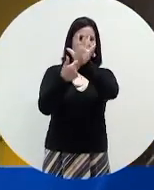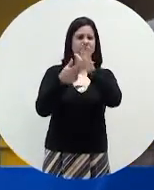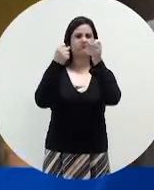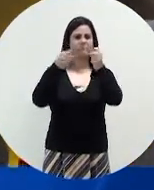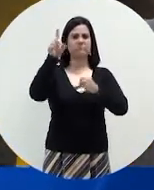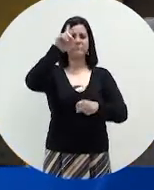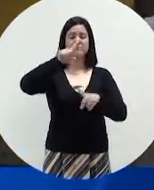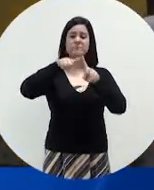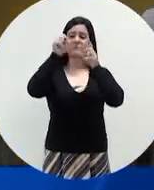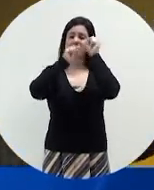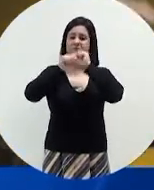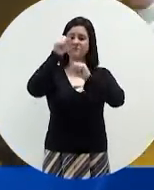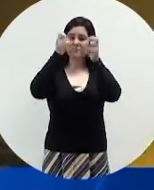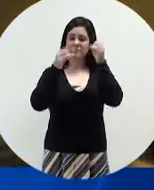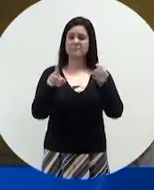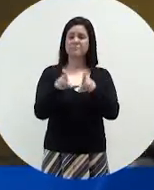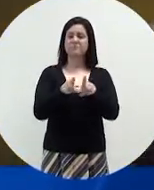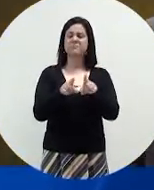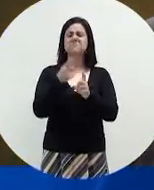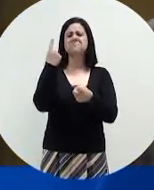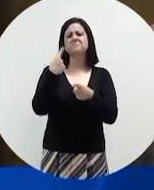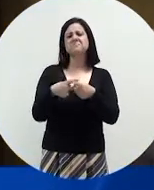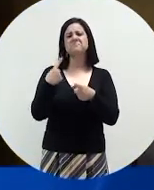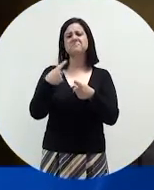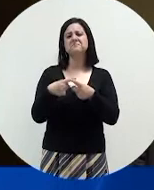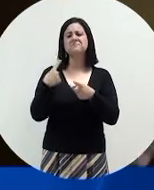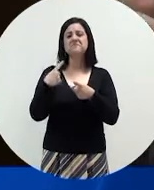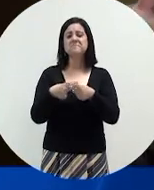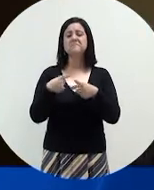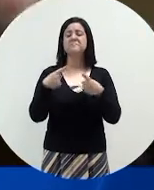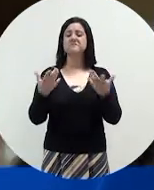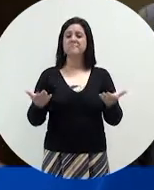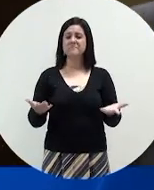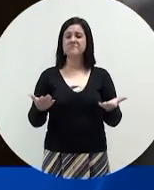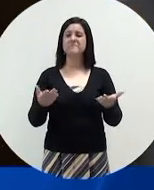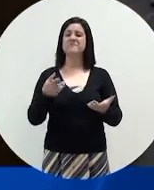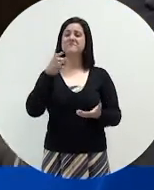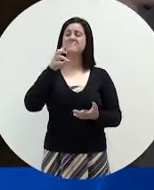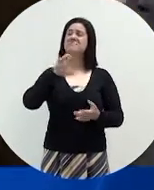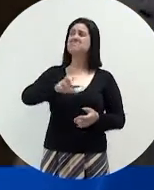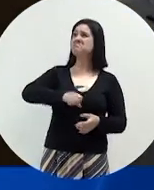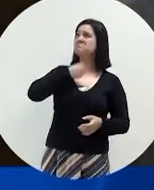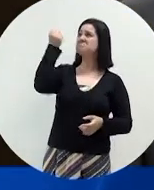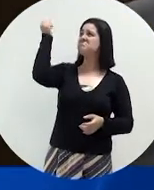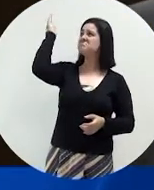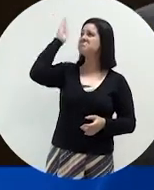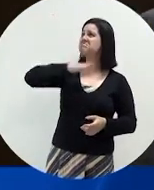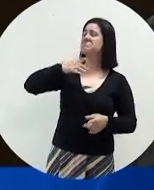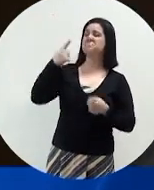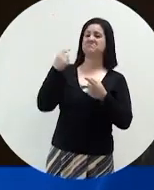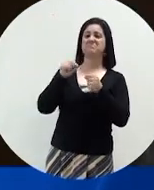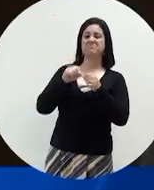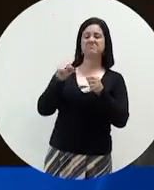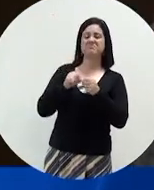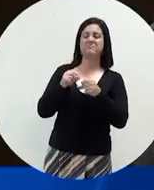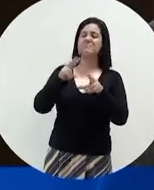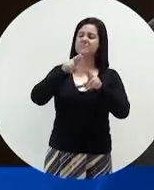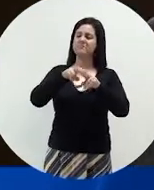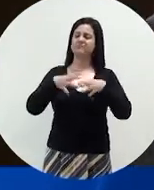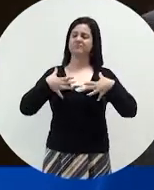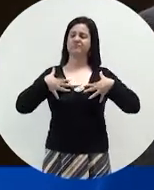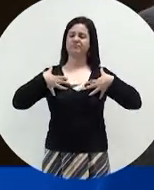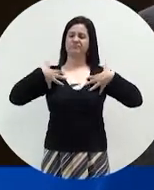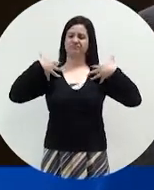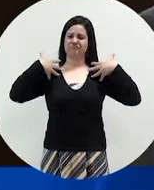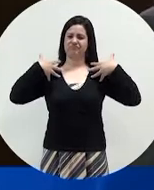Jesus, o Filho de Deus, que vai se assentar no trono e que um dia vai julgar toda a terra, vai governar toda a terra e que vai demonstrar